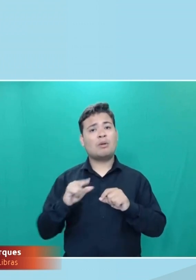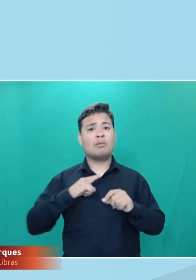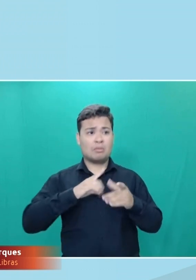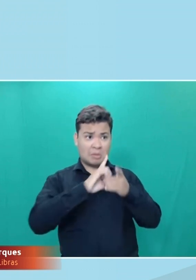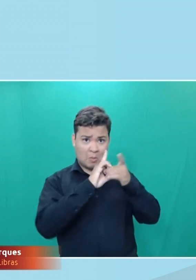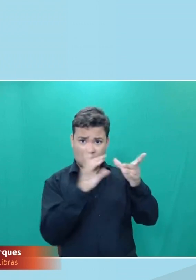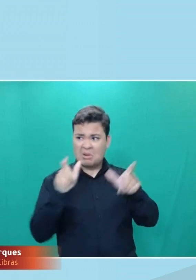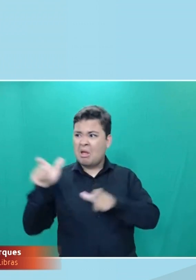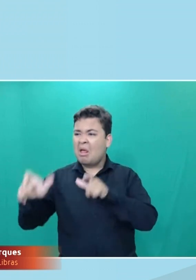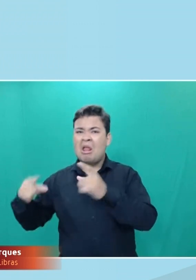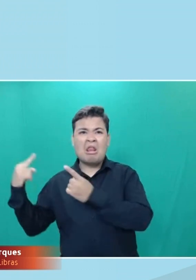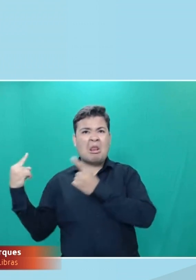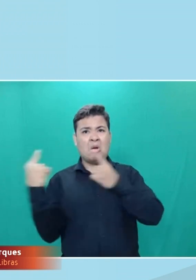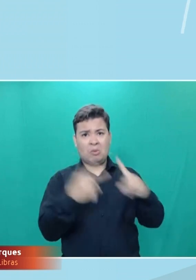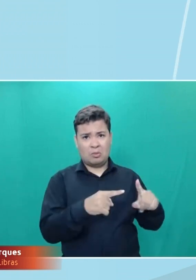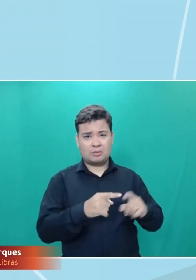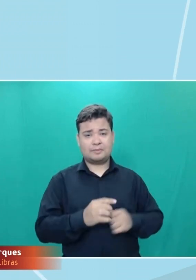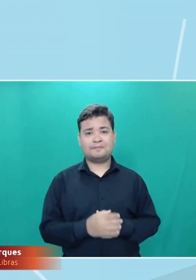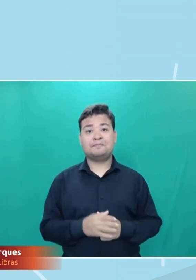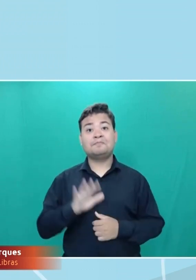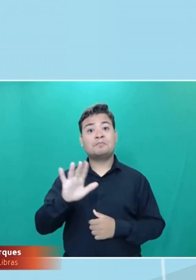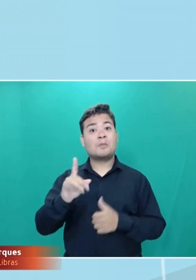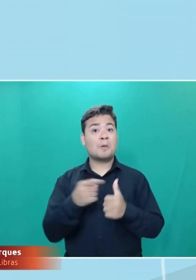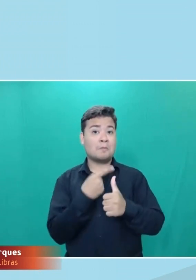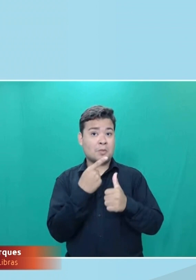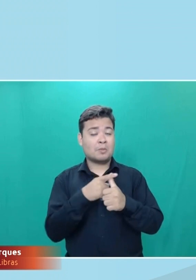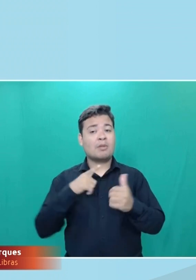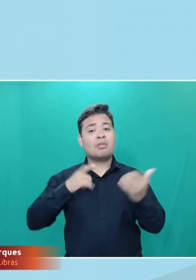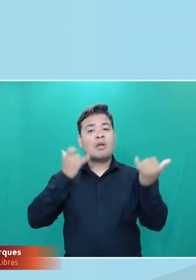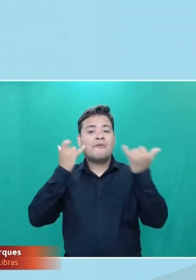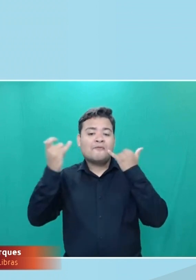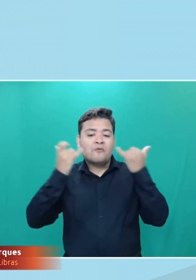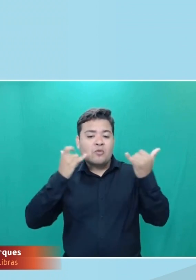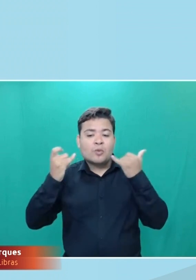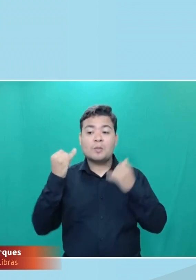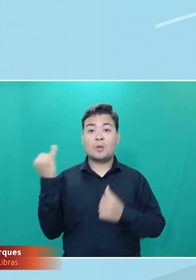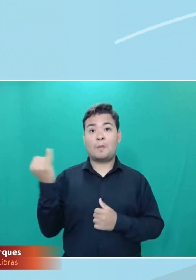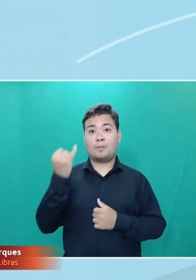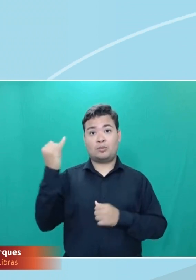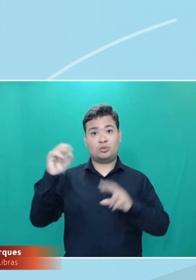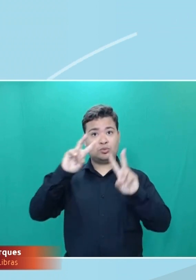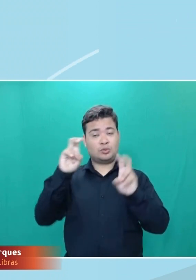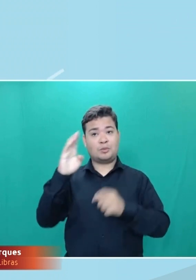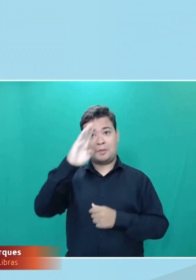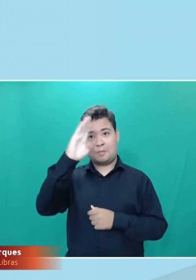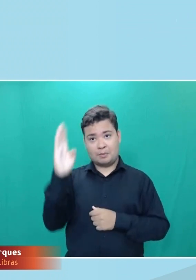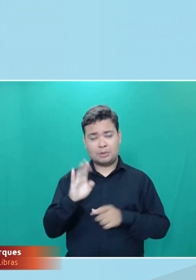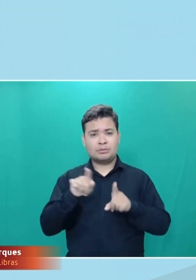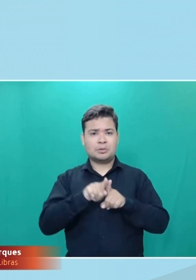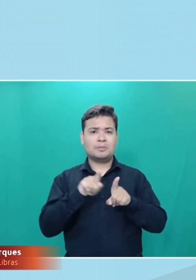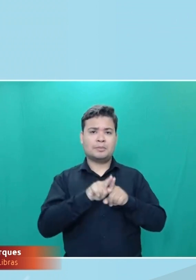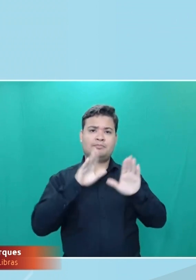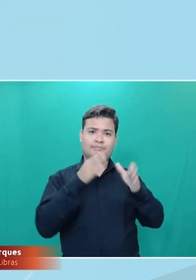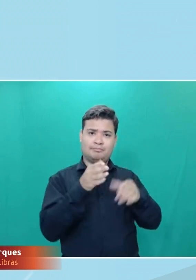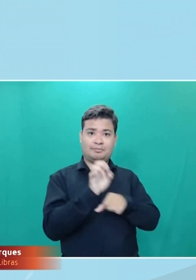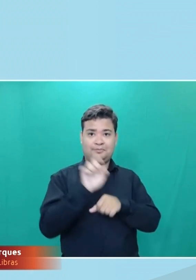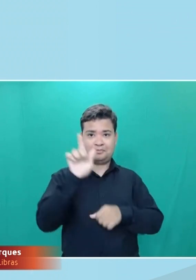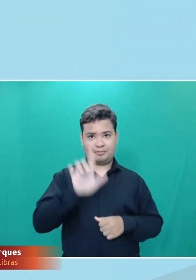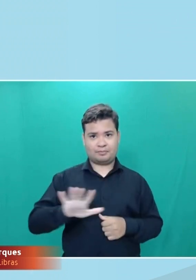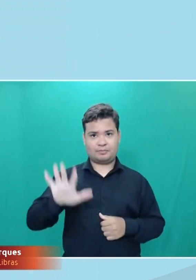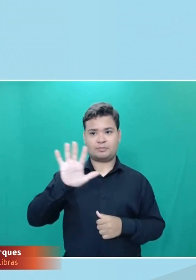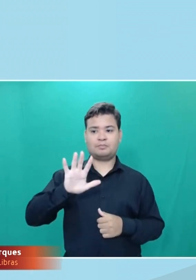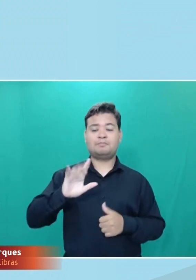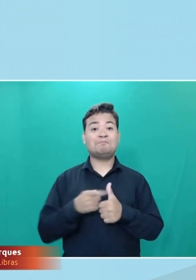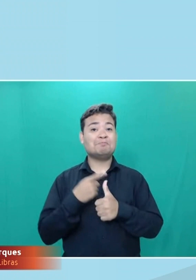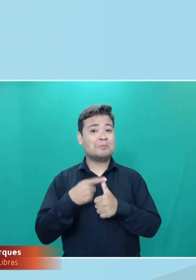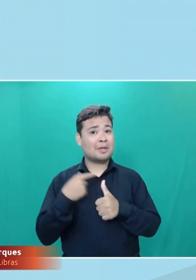antidemocráticos. Mas antes disso, temos algumas informações relevantes do Brasil e também do estado de Goiás. Bom, mas antes, deixa eu me